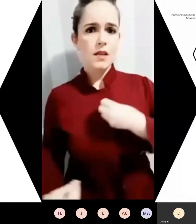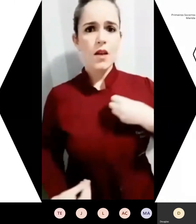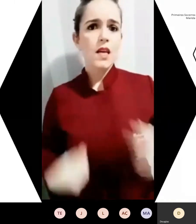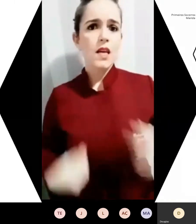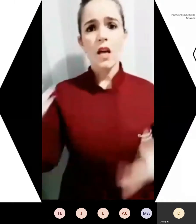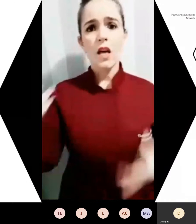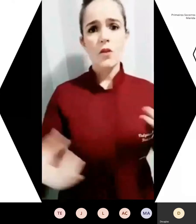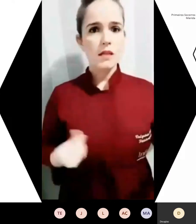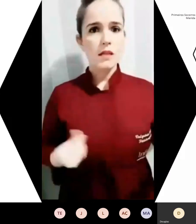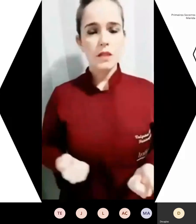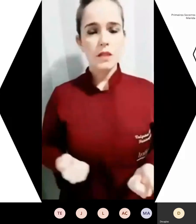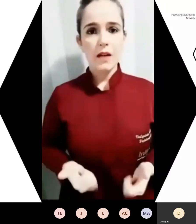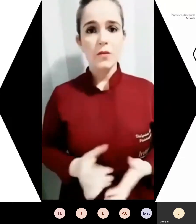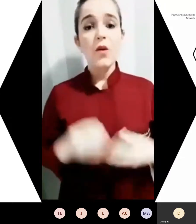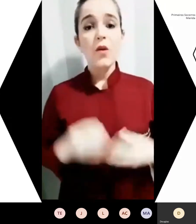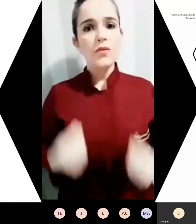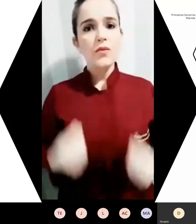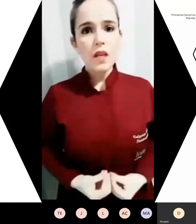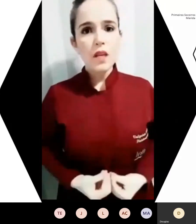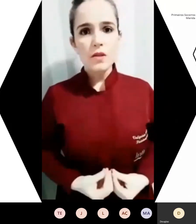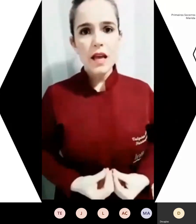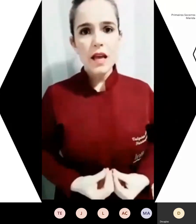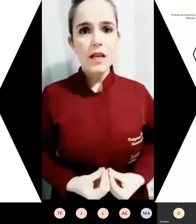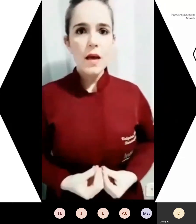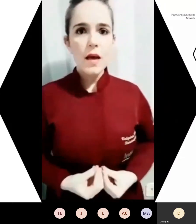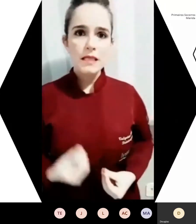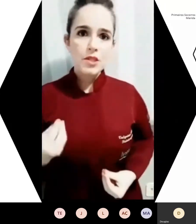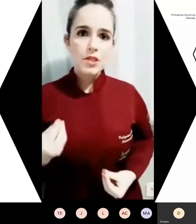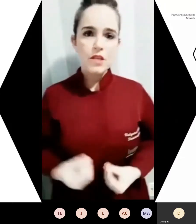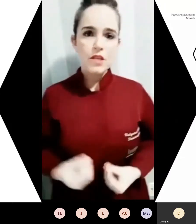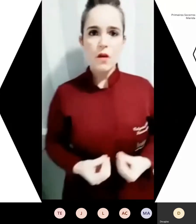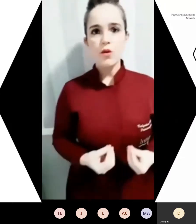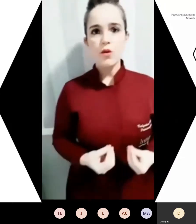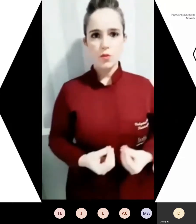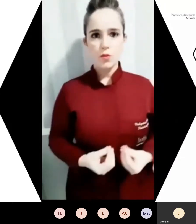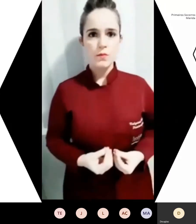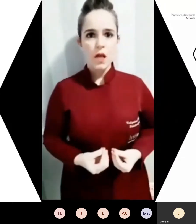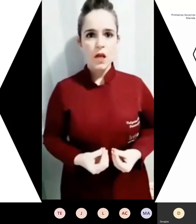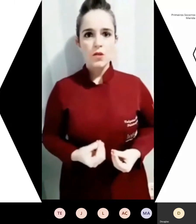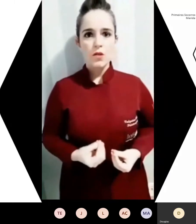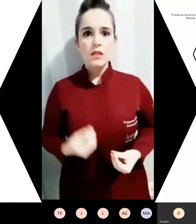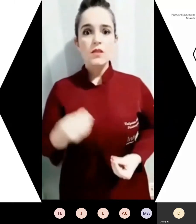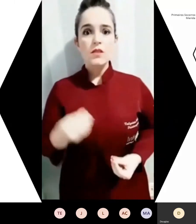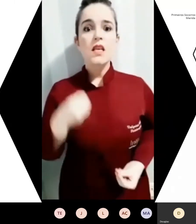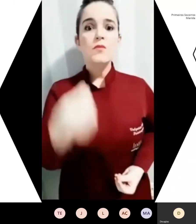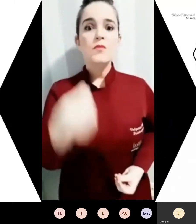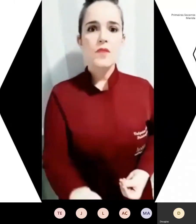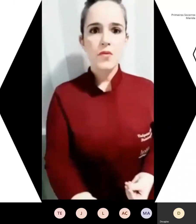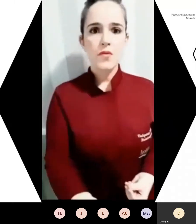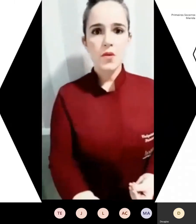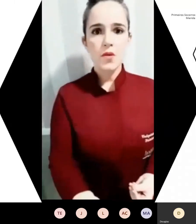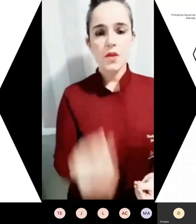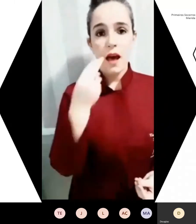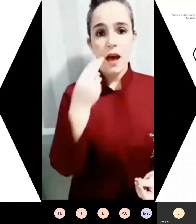colinha, pensa a colinha, toma esse cuidado. O vírus, ele não é perceptível a olho nu. Nós não